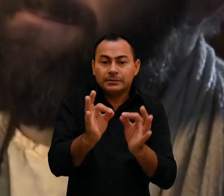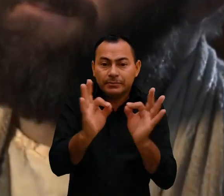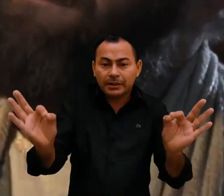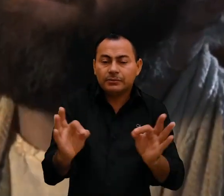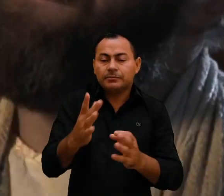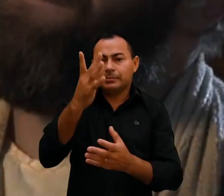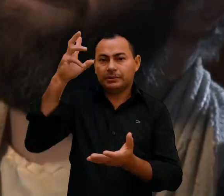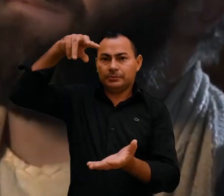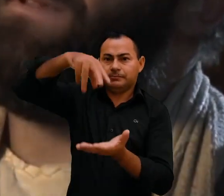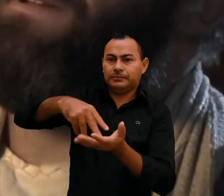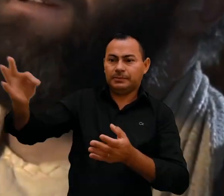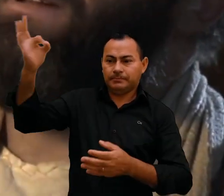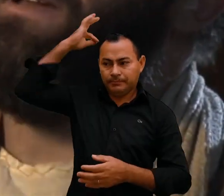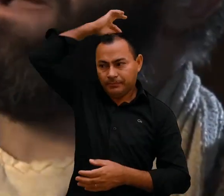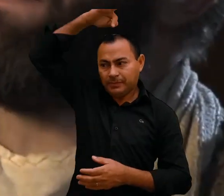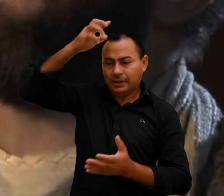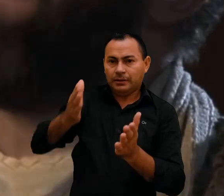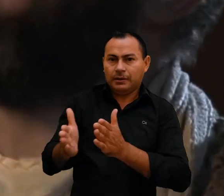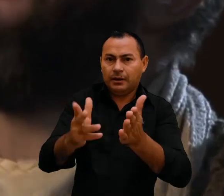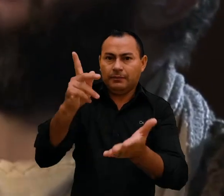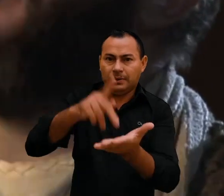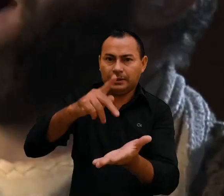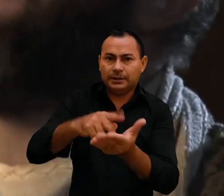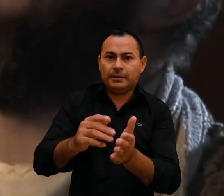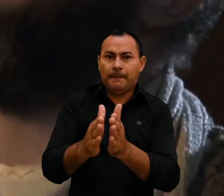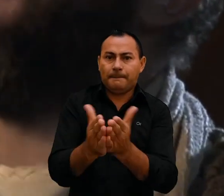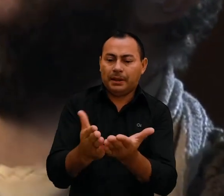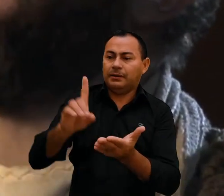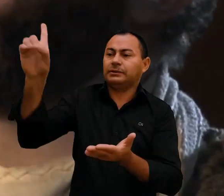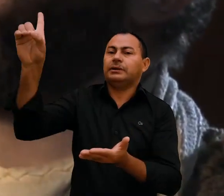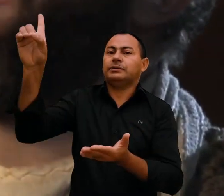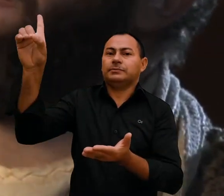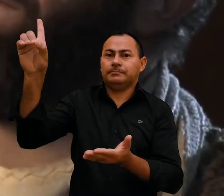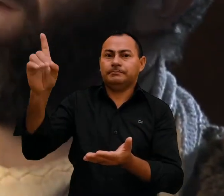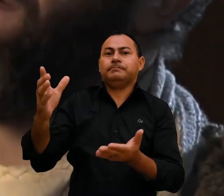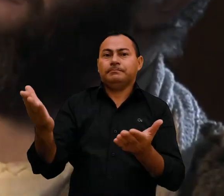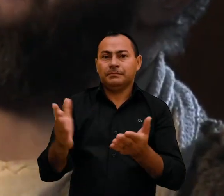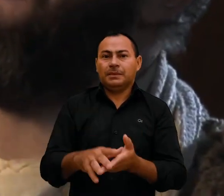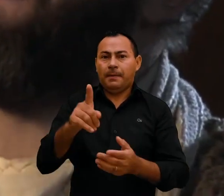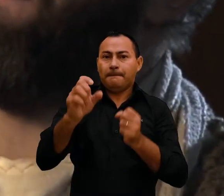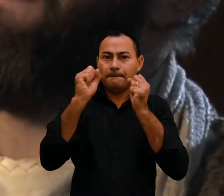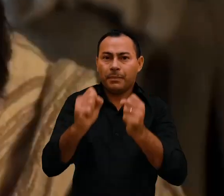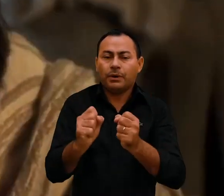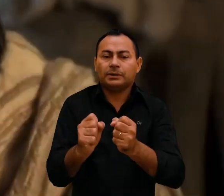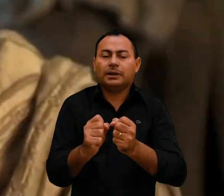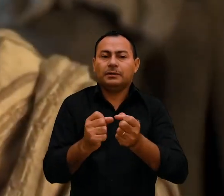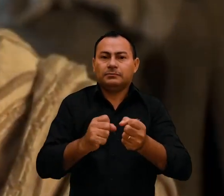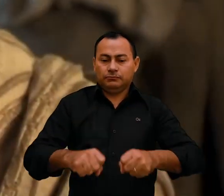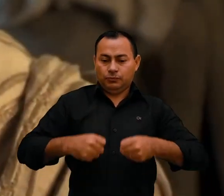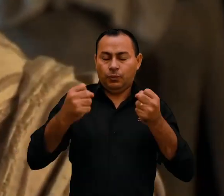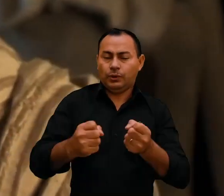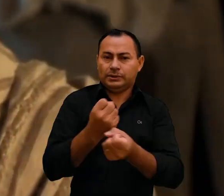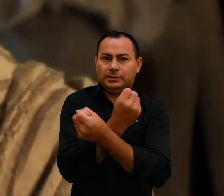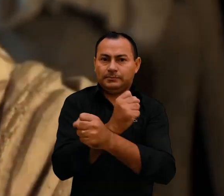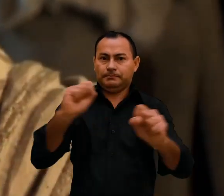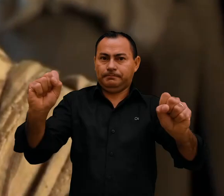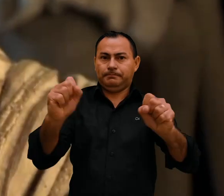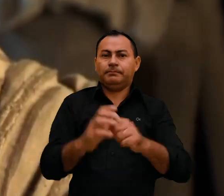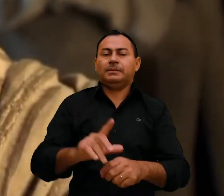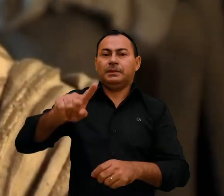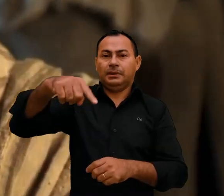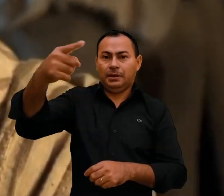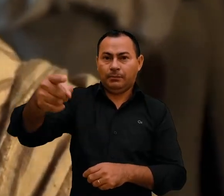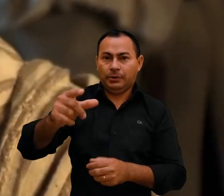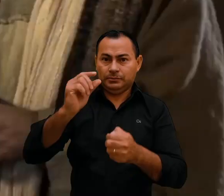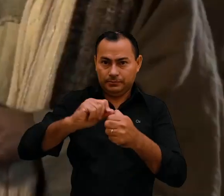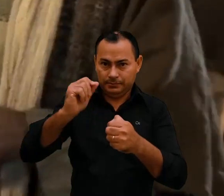simplesmente o agente do Espírito Santo e um veículo da Verdade a palavra de Deus então aí você poderá acionar as forças que lhe